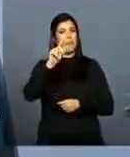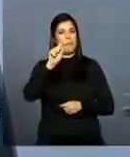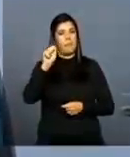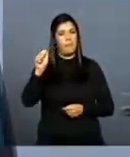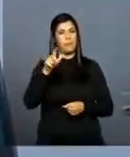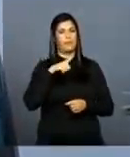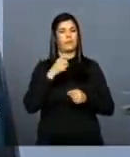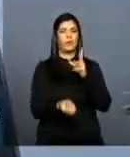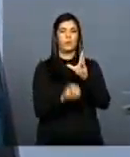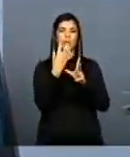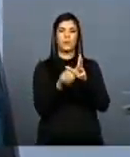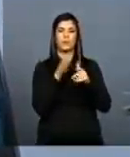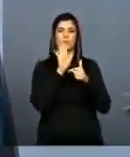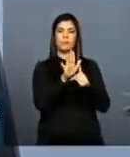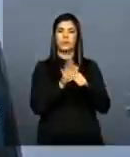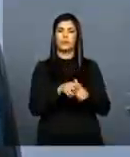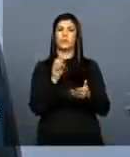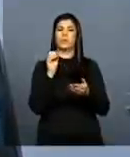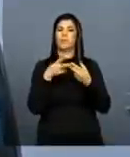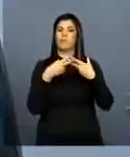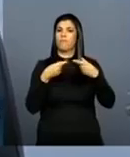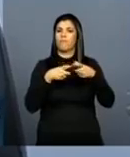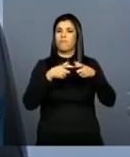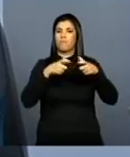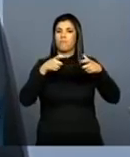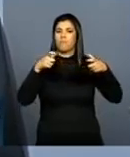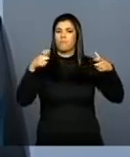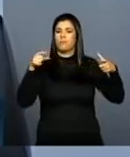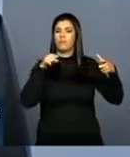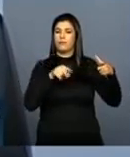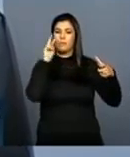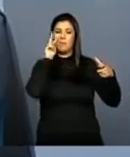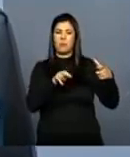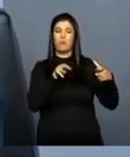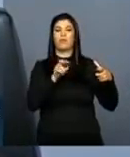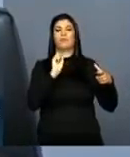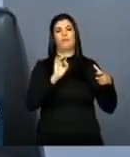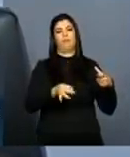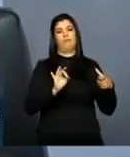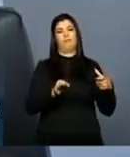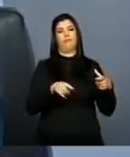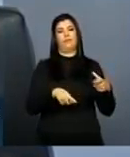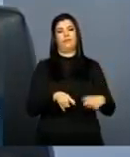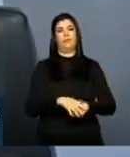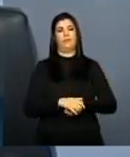que a gente criou e construiu e fez tanto. Aí você fala, bom, aí nós